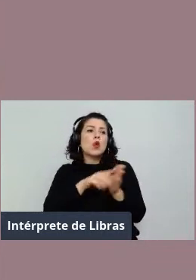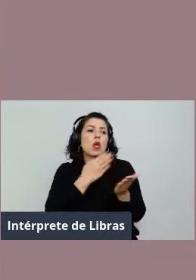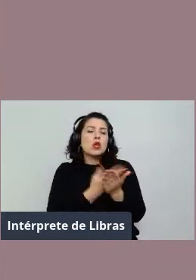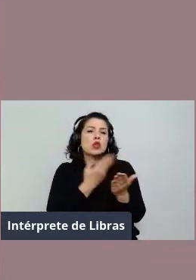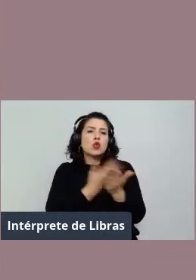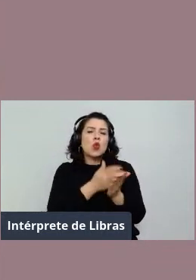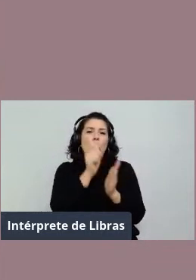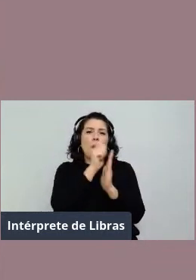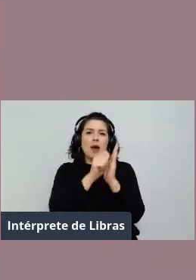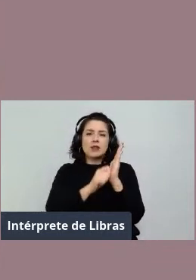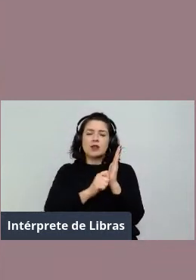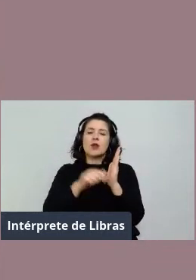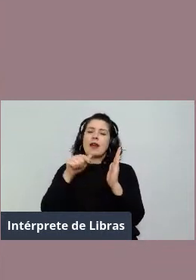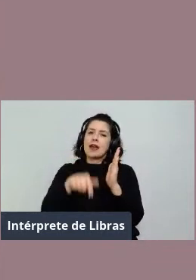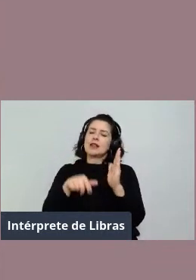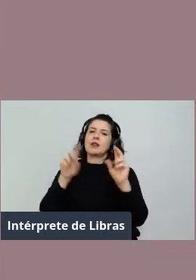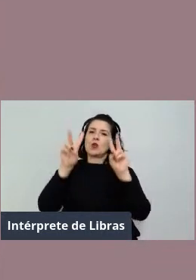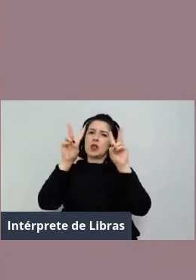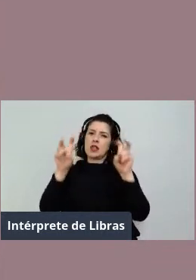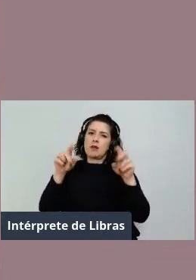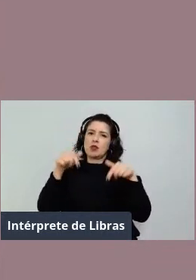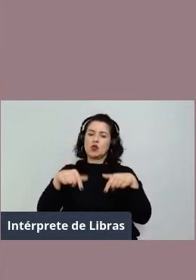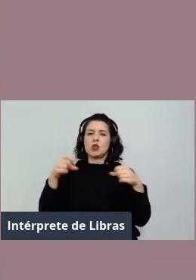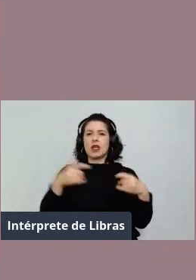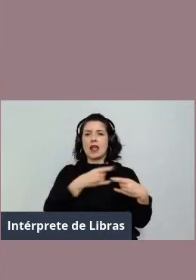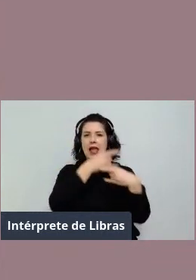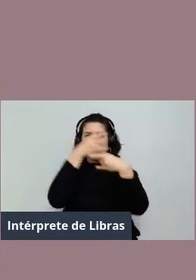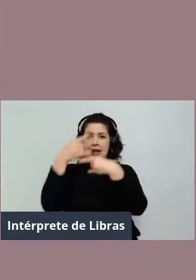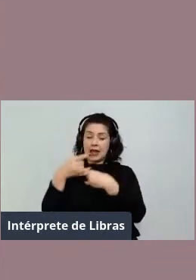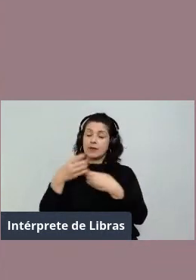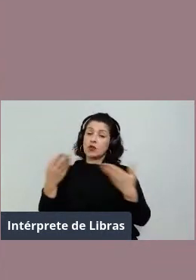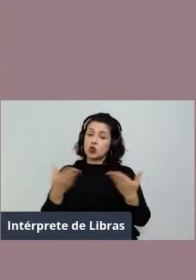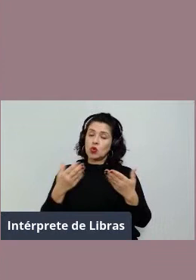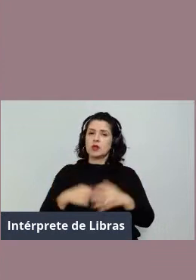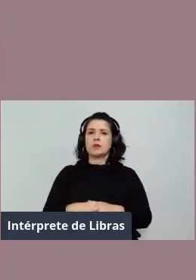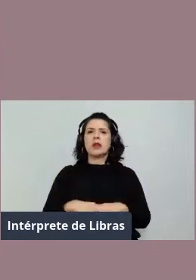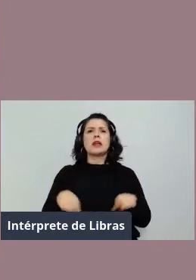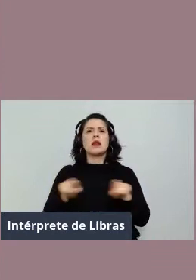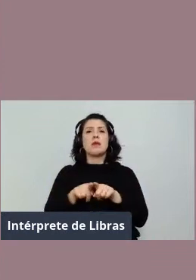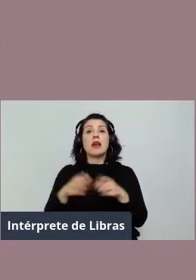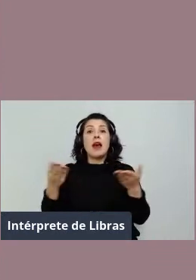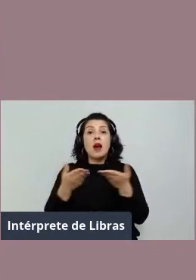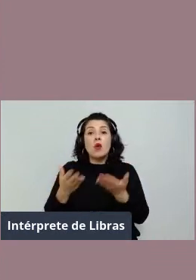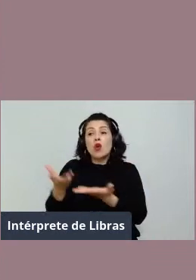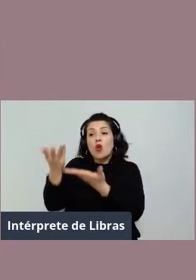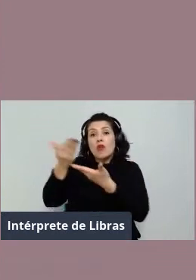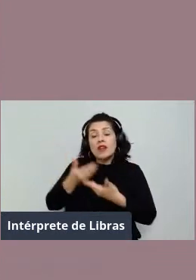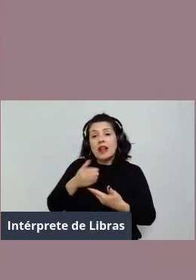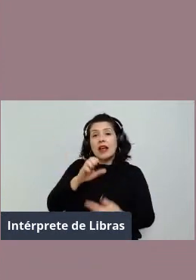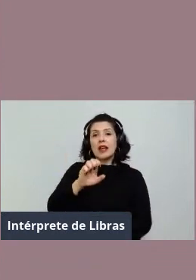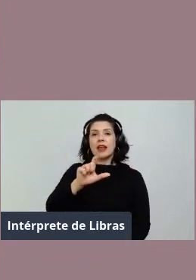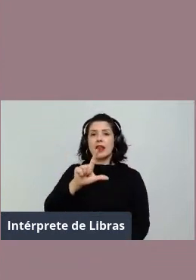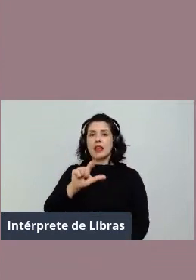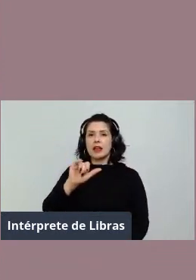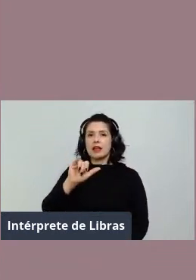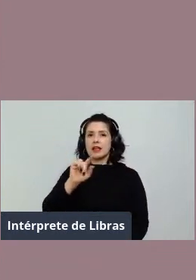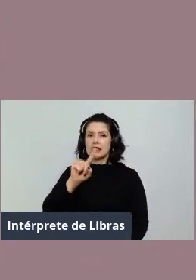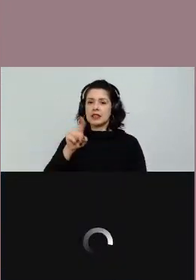falar, é sobre isso que a gente vai falar hoje. E aí, eu vou então chamar a Elisama